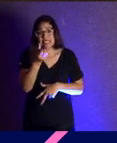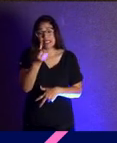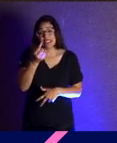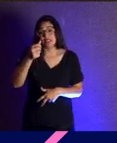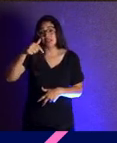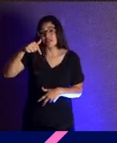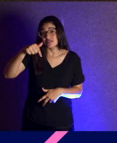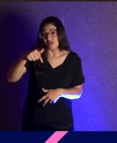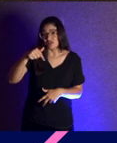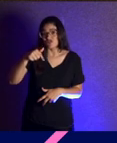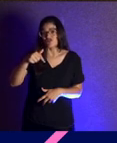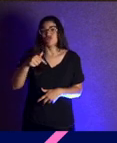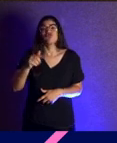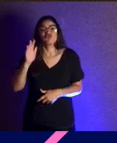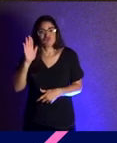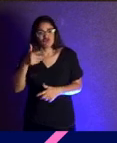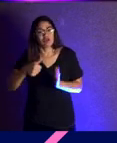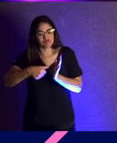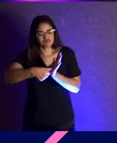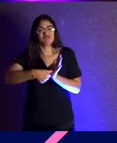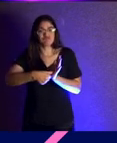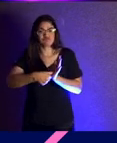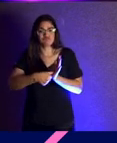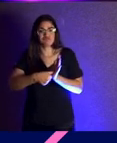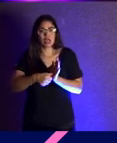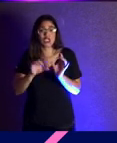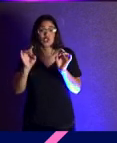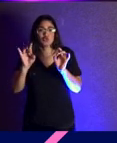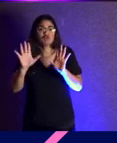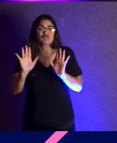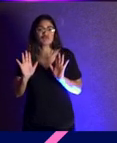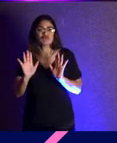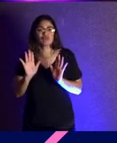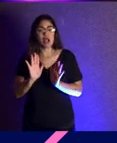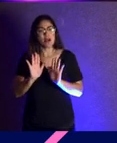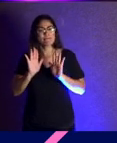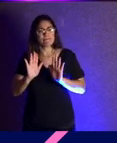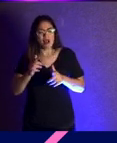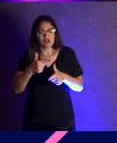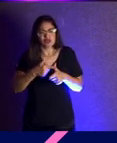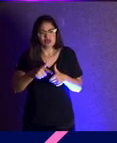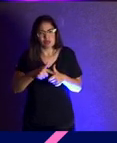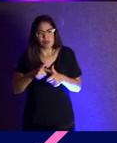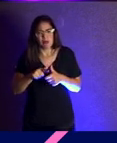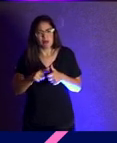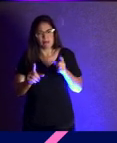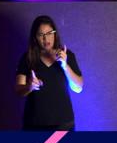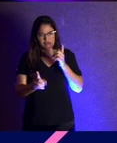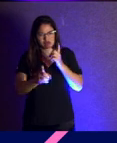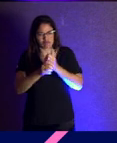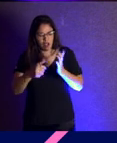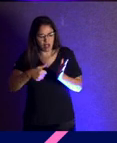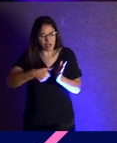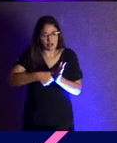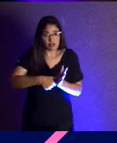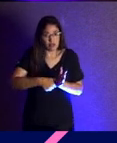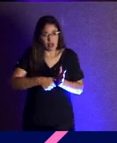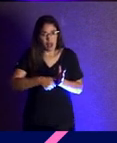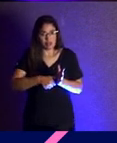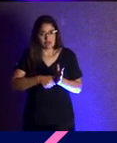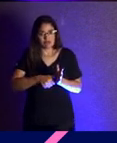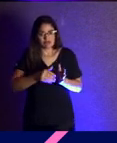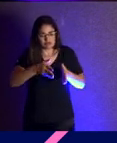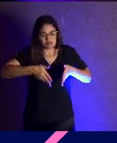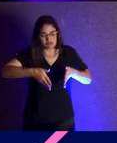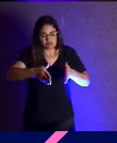77 delas identificadas apenas. Então, quando o problema é identificado, quando a bala é encontrada,